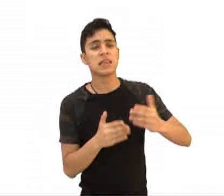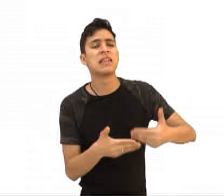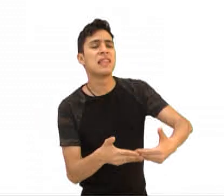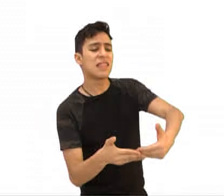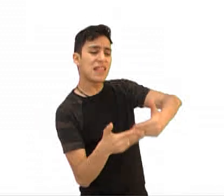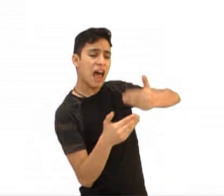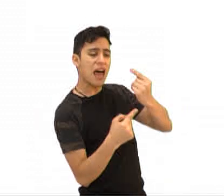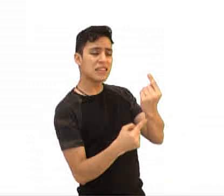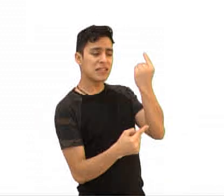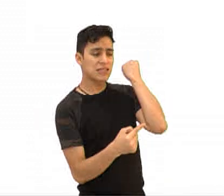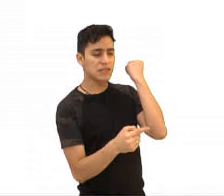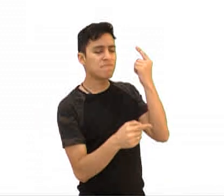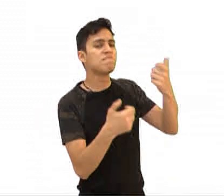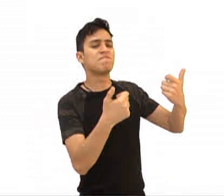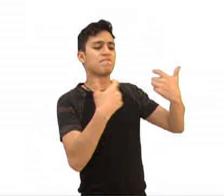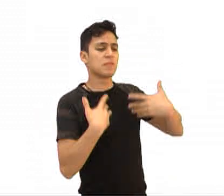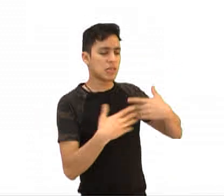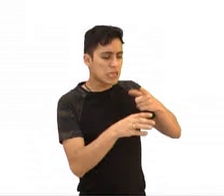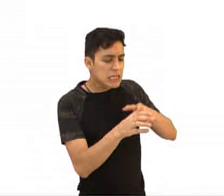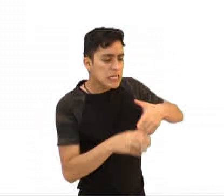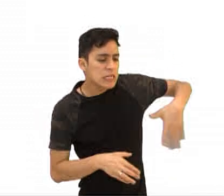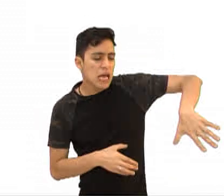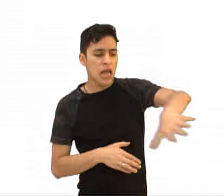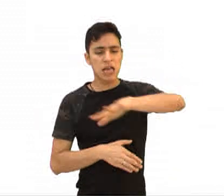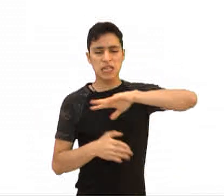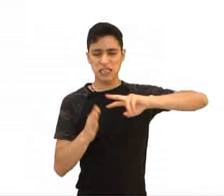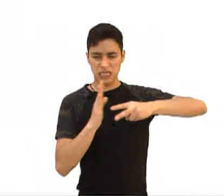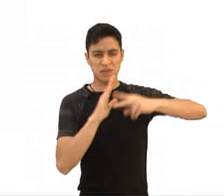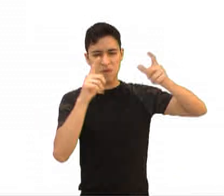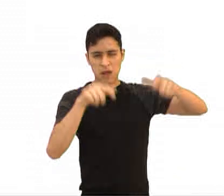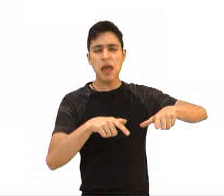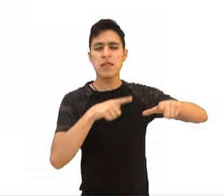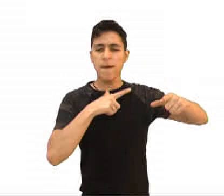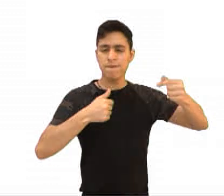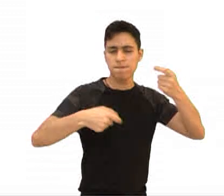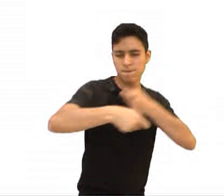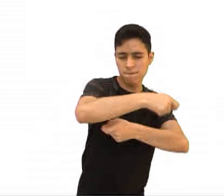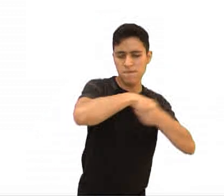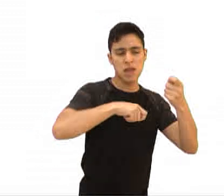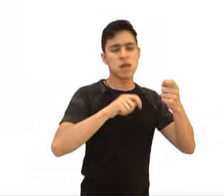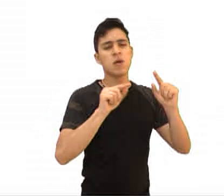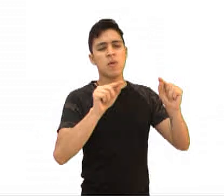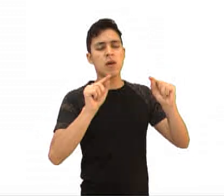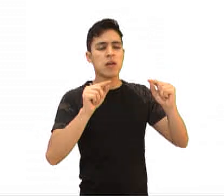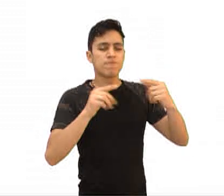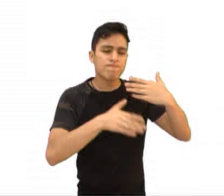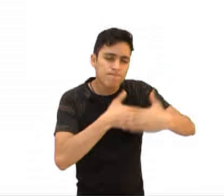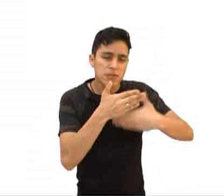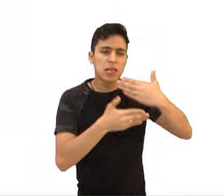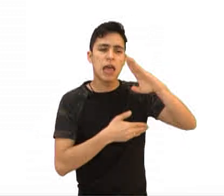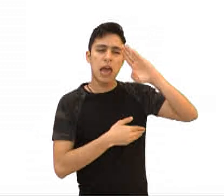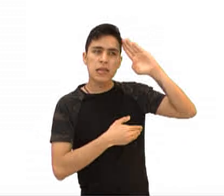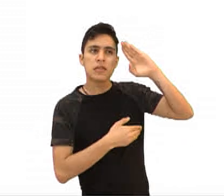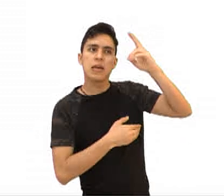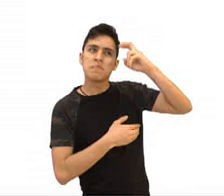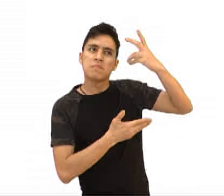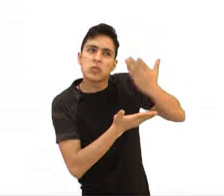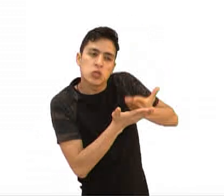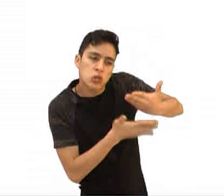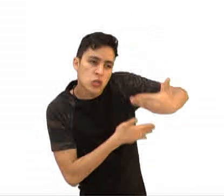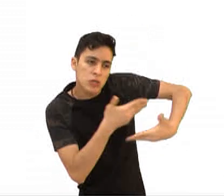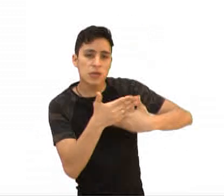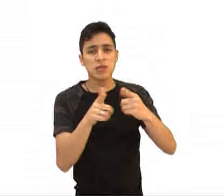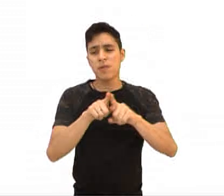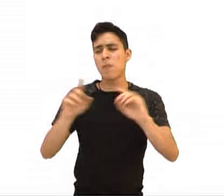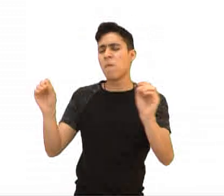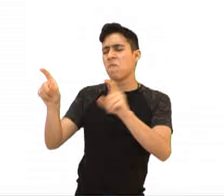entendê-la como um lugar onde predominam atividades de comércio, atividades intelectuais, atividades não agrárias.